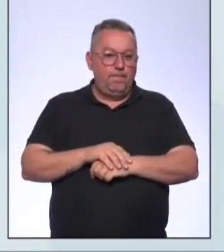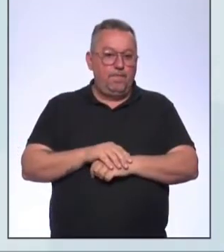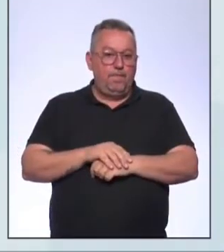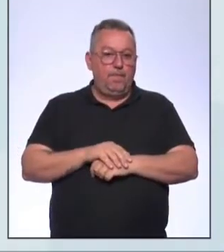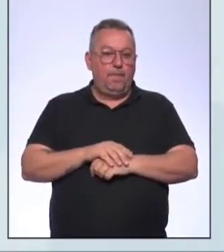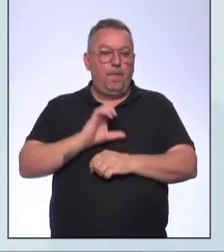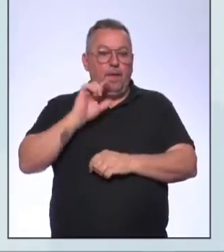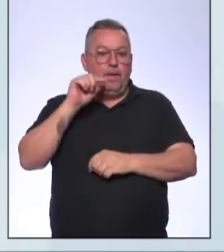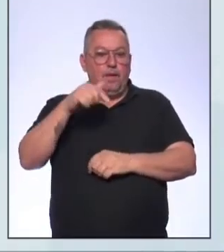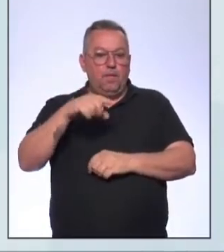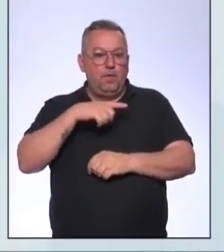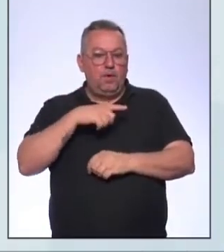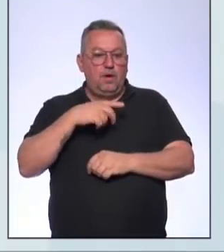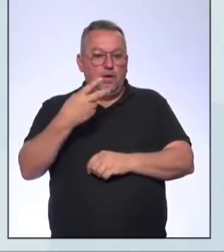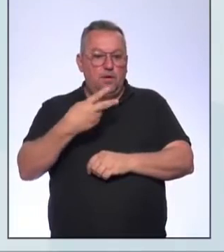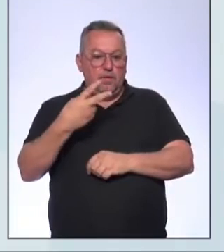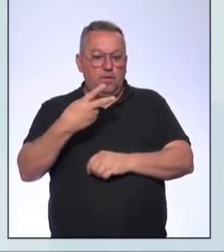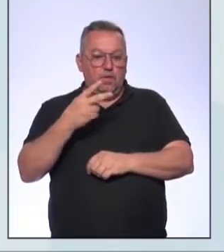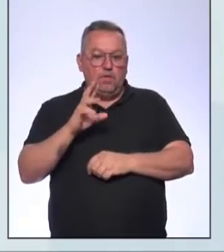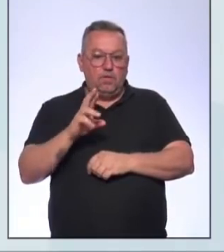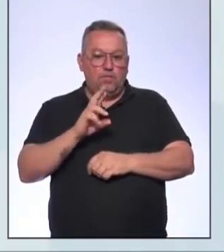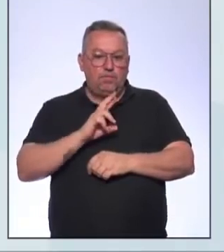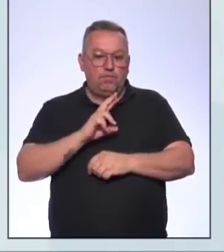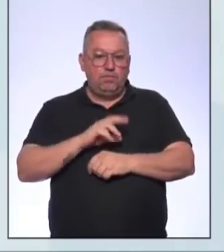Aí depois a gente tem a segunda. Alguém já respondeu?